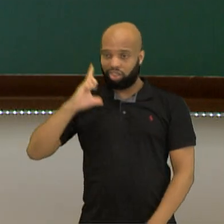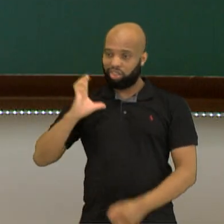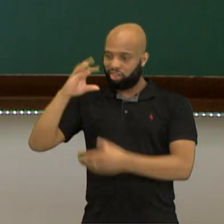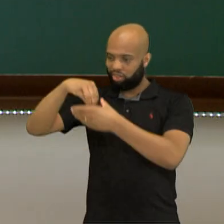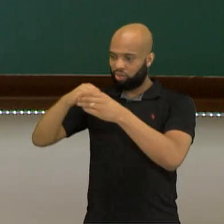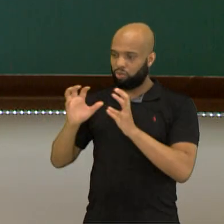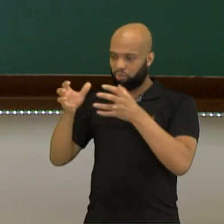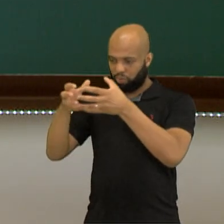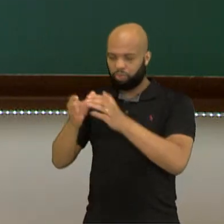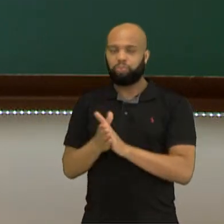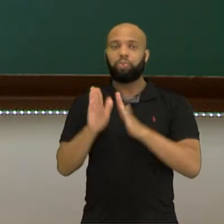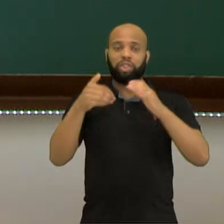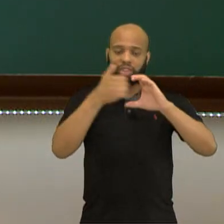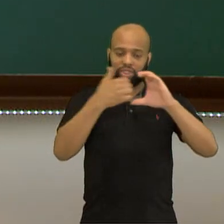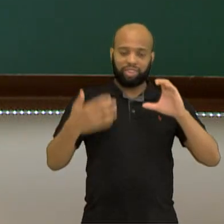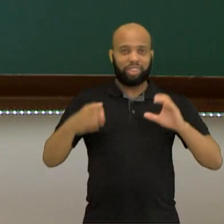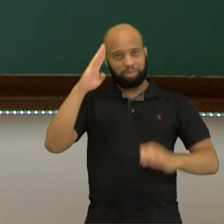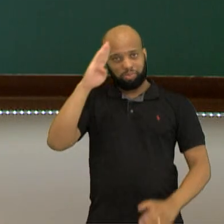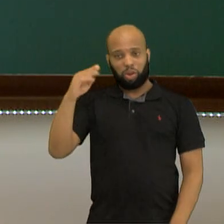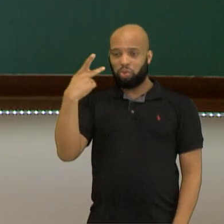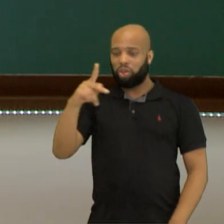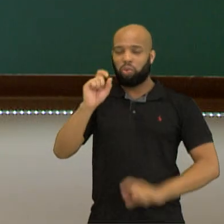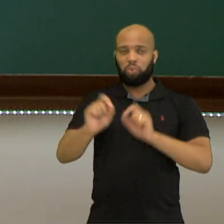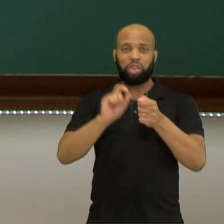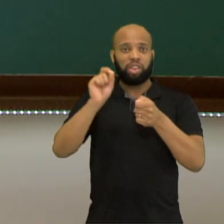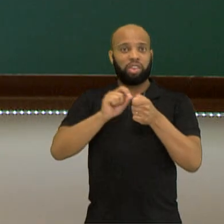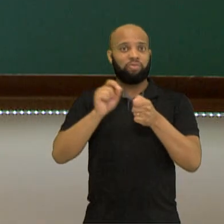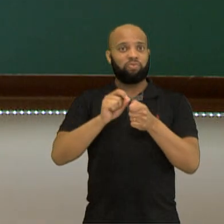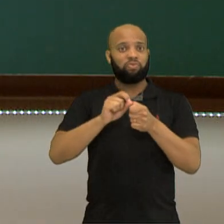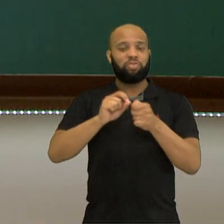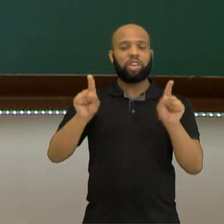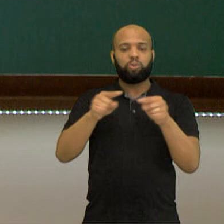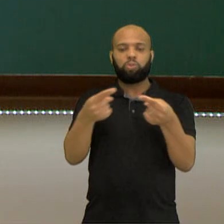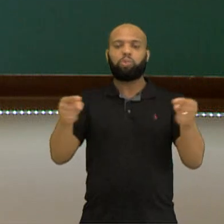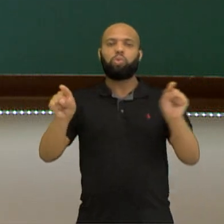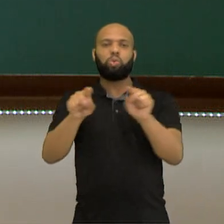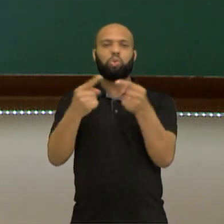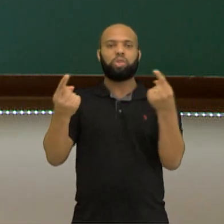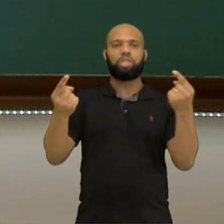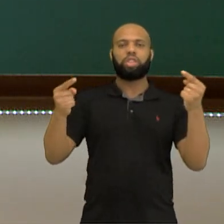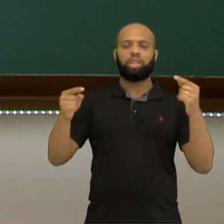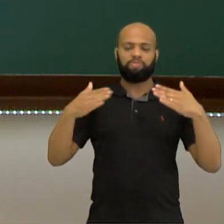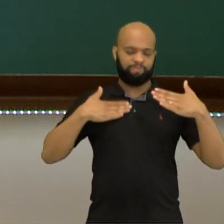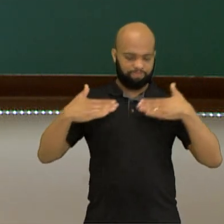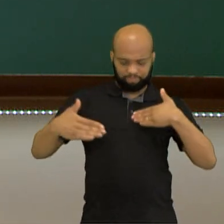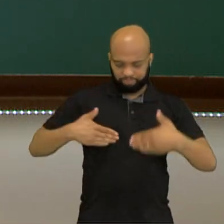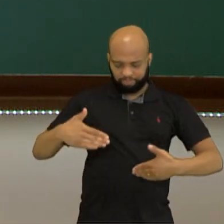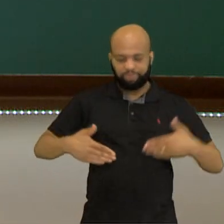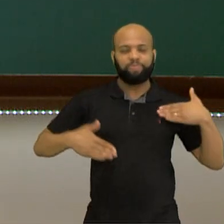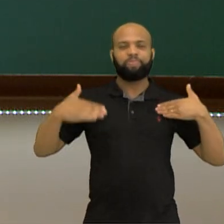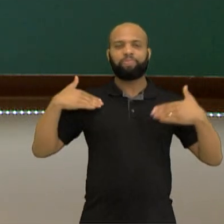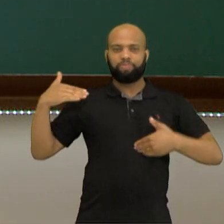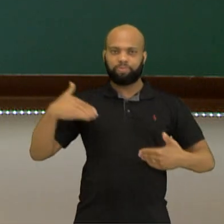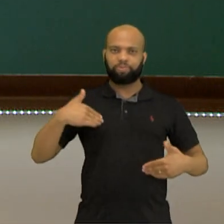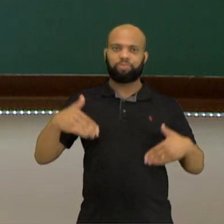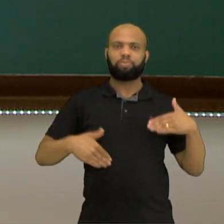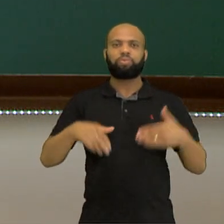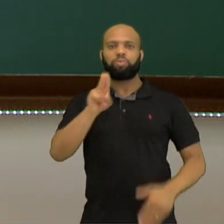característica principal do Barbatuques é a produção sonora e musical a partir da percussão corporal.